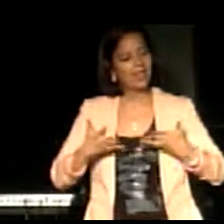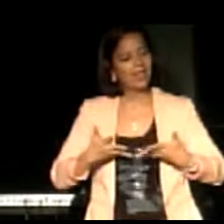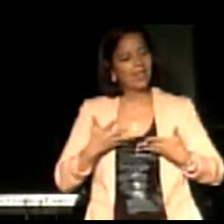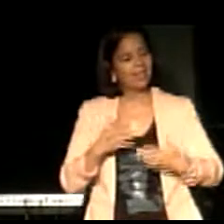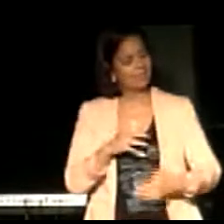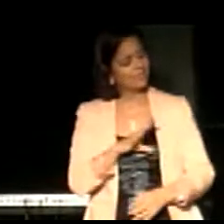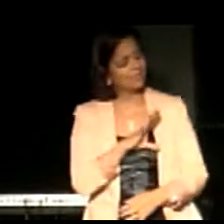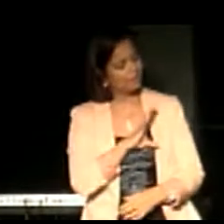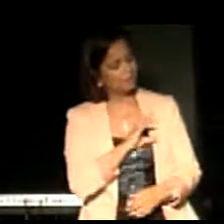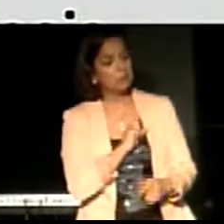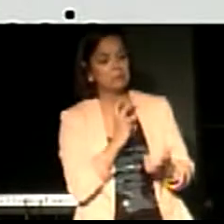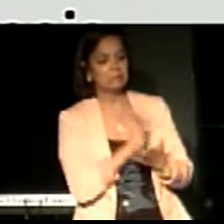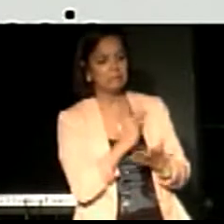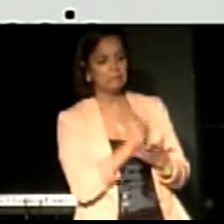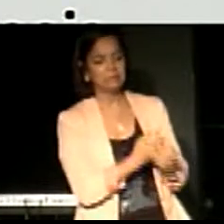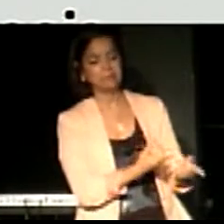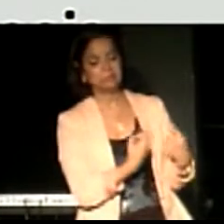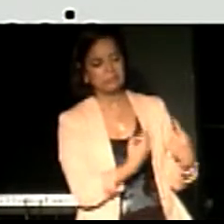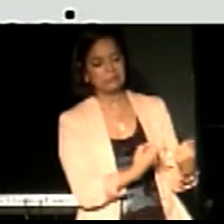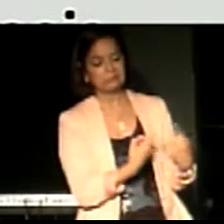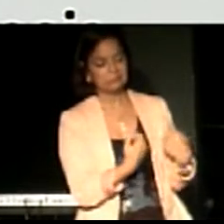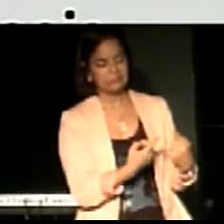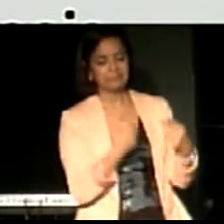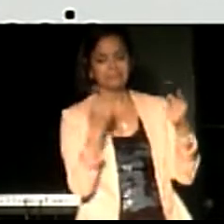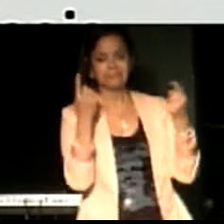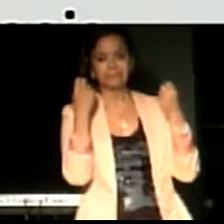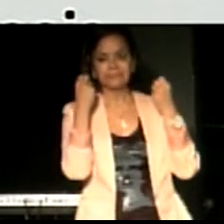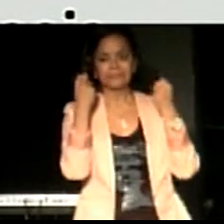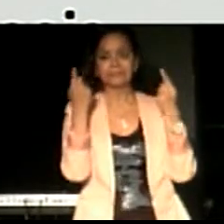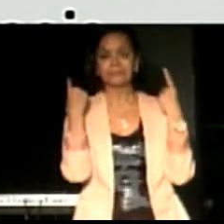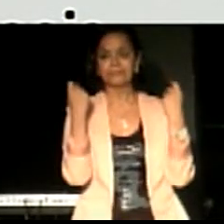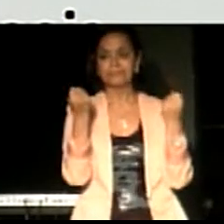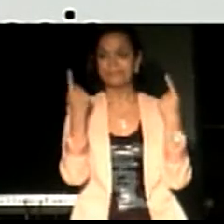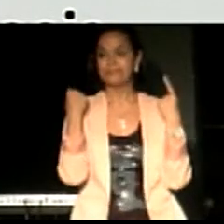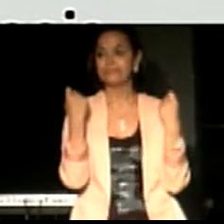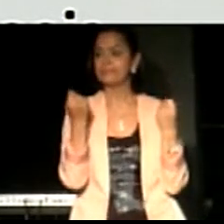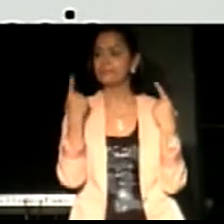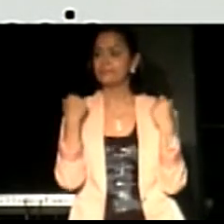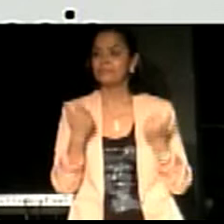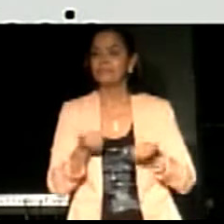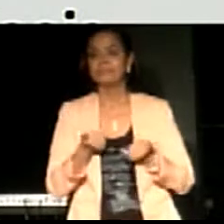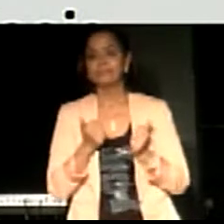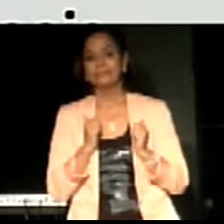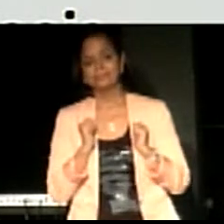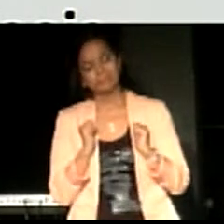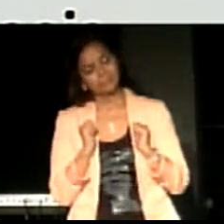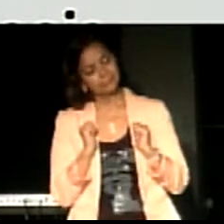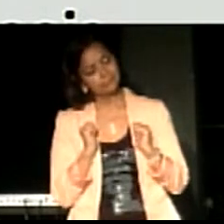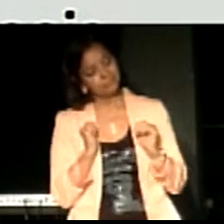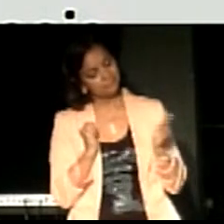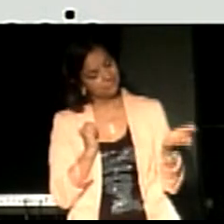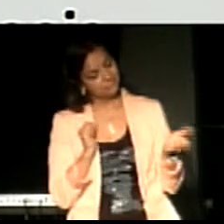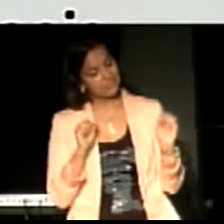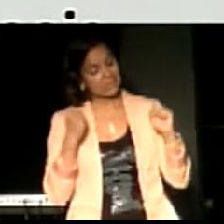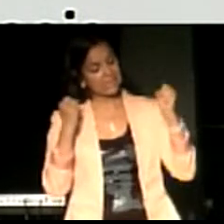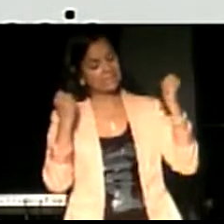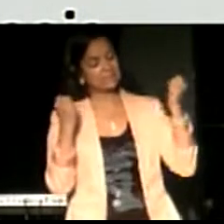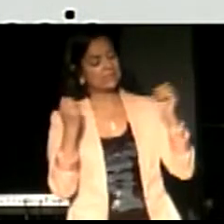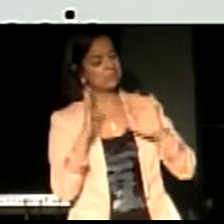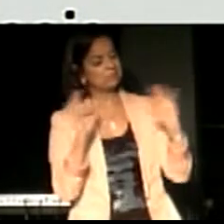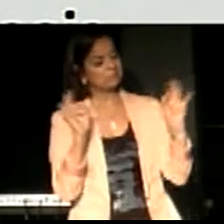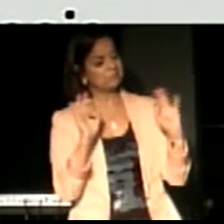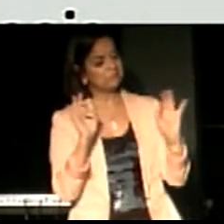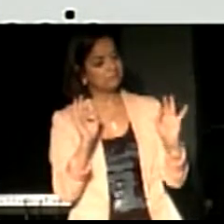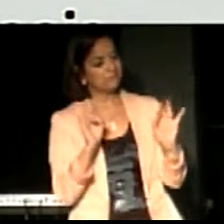amor, mesmo em situações adversas. A mansidão é uma maneira de reagir